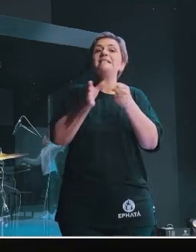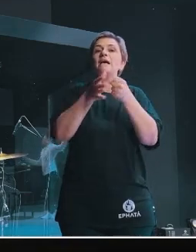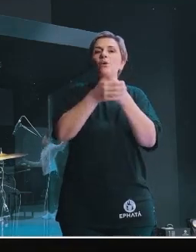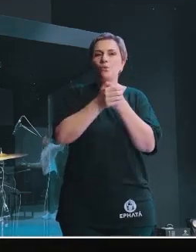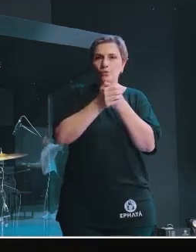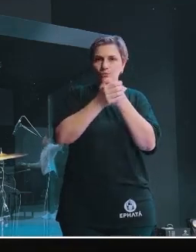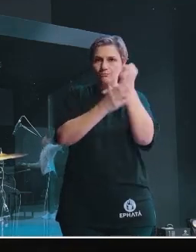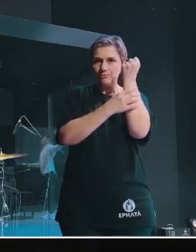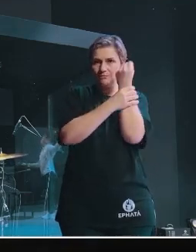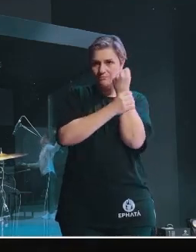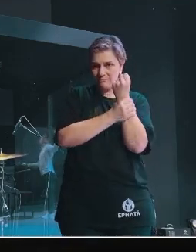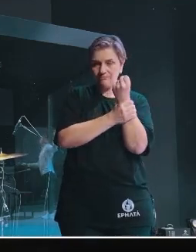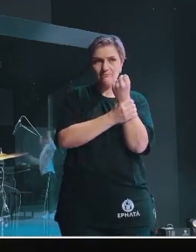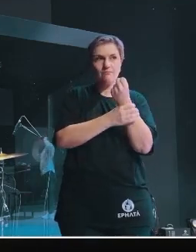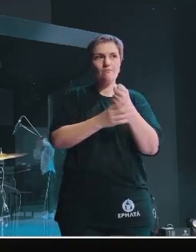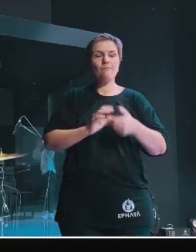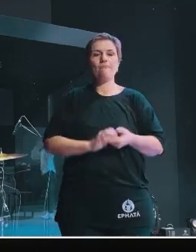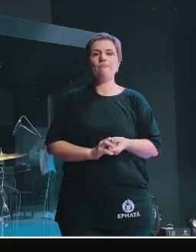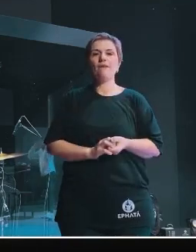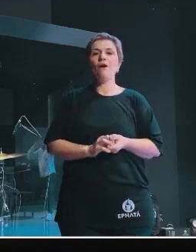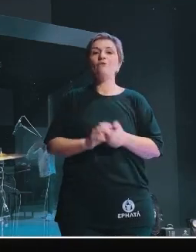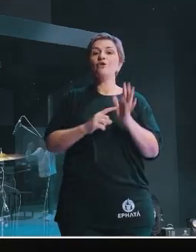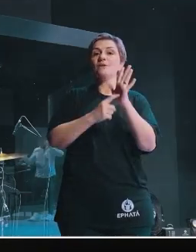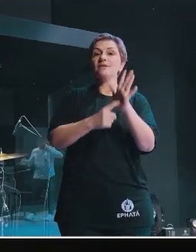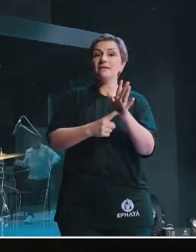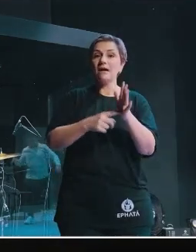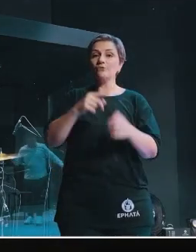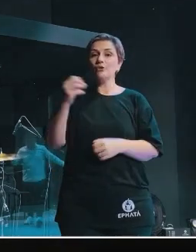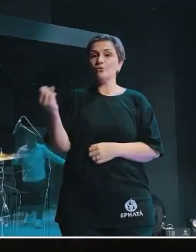Me deixa te apresentar o teu novo bunker.